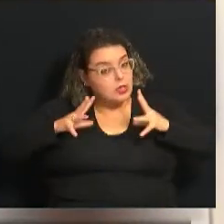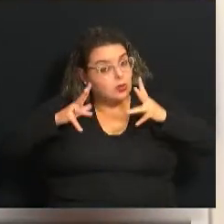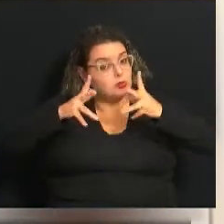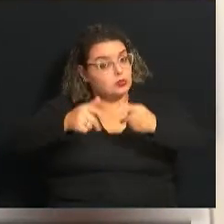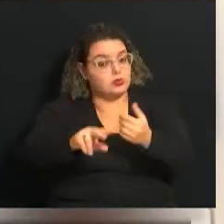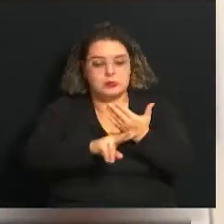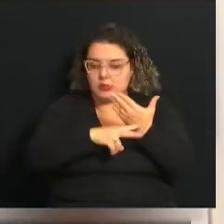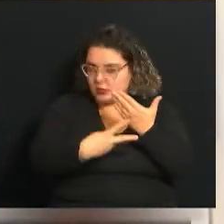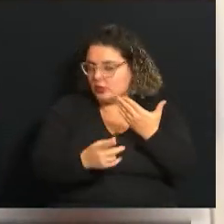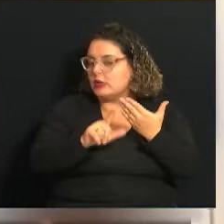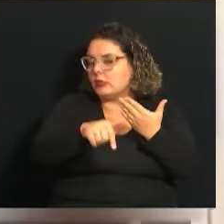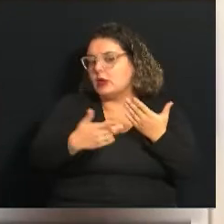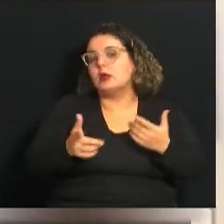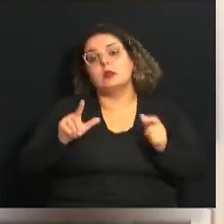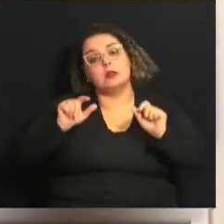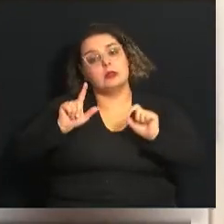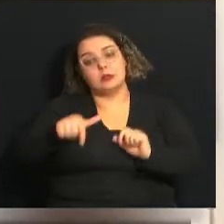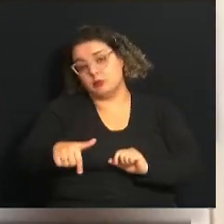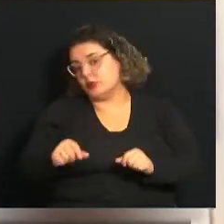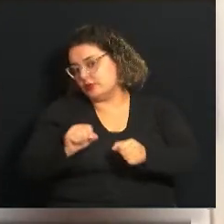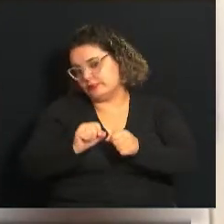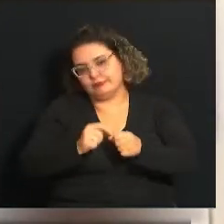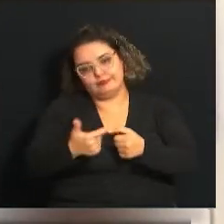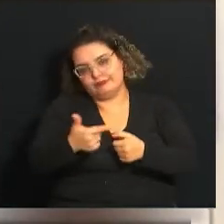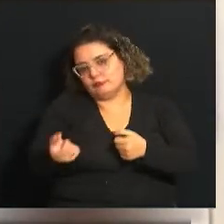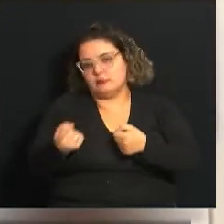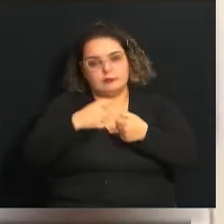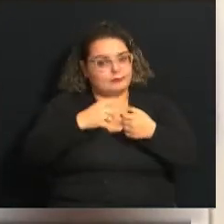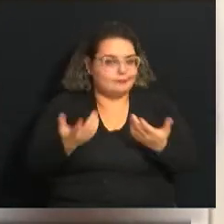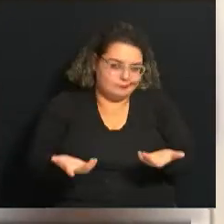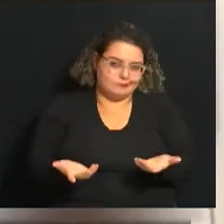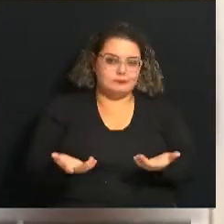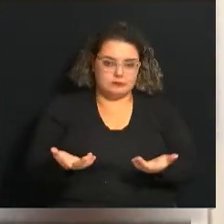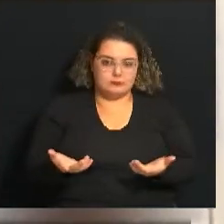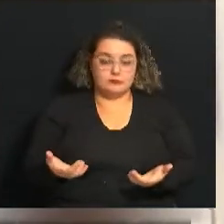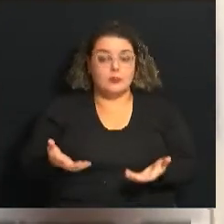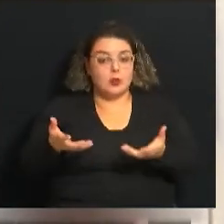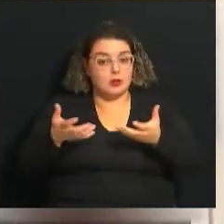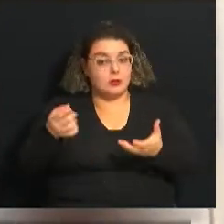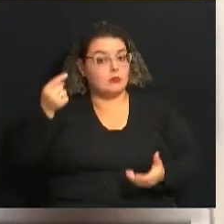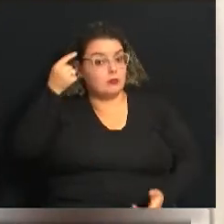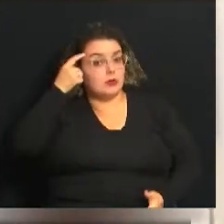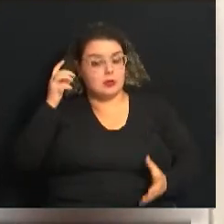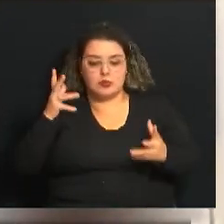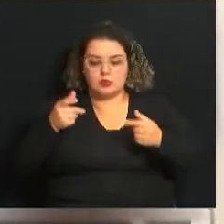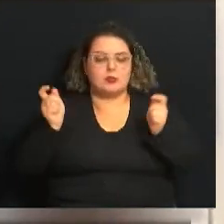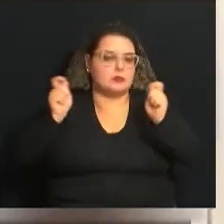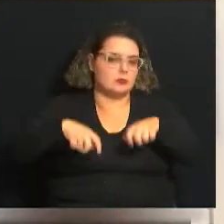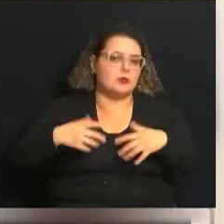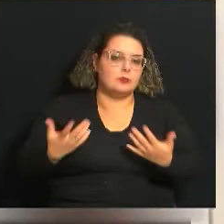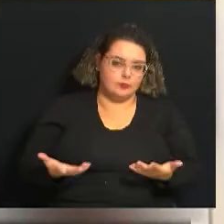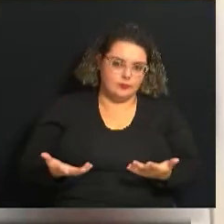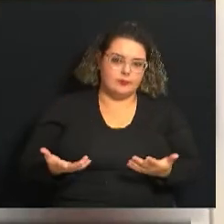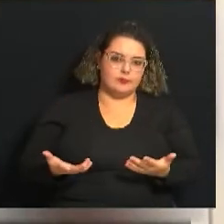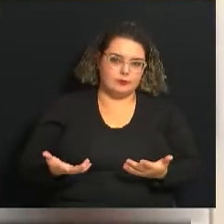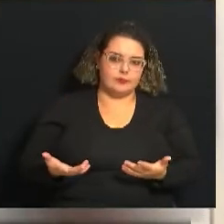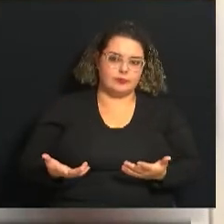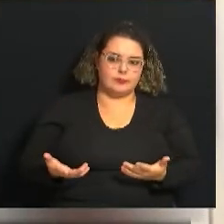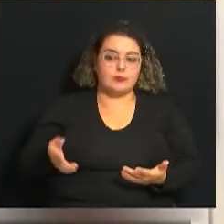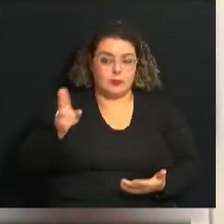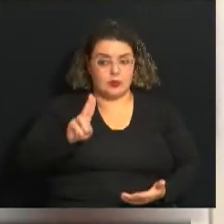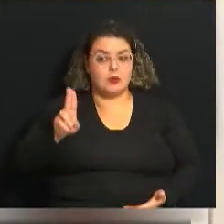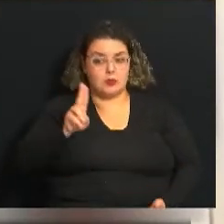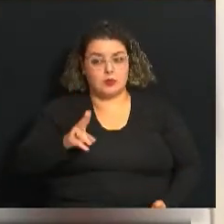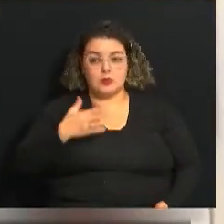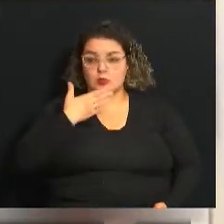e depois de feito não tem mais como voltar atrás. Então a gente quer pensar em todas as possibilidades para que essa implantação seja feita da